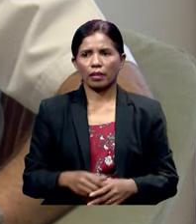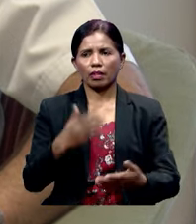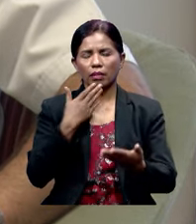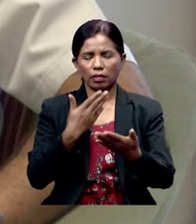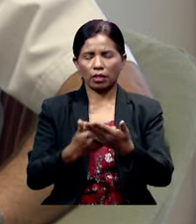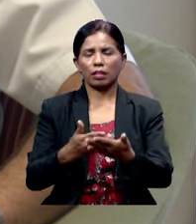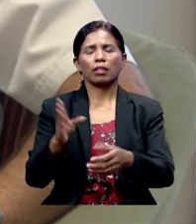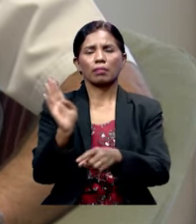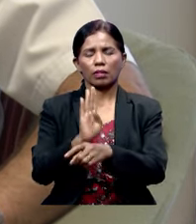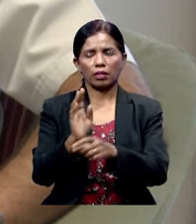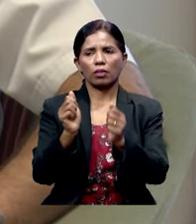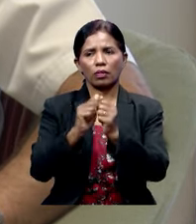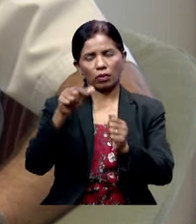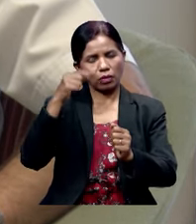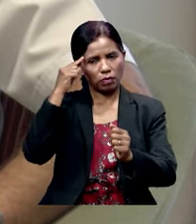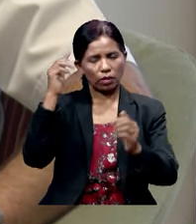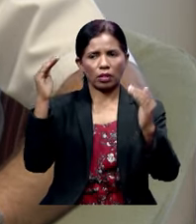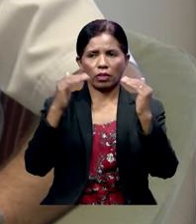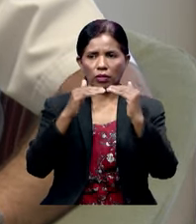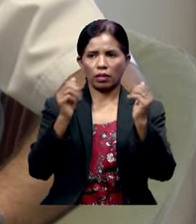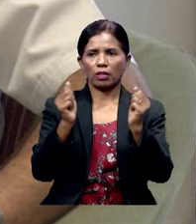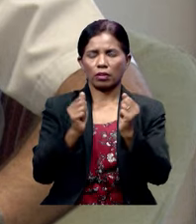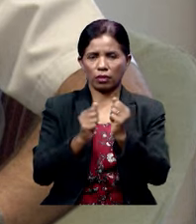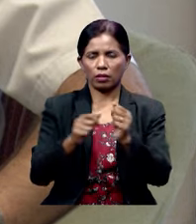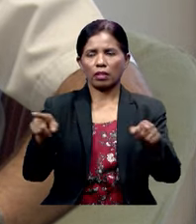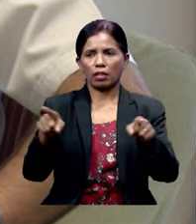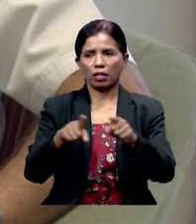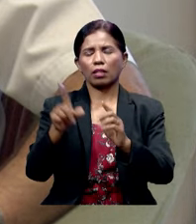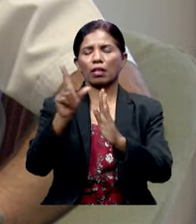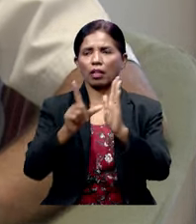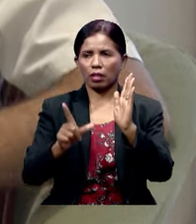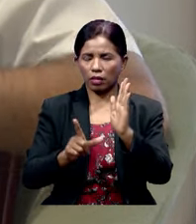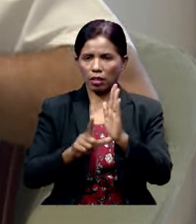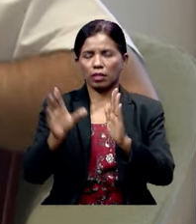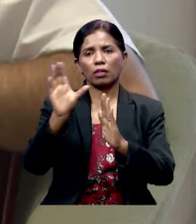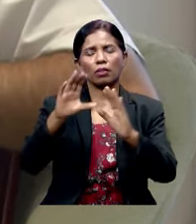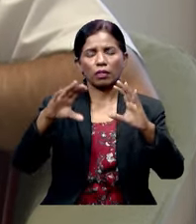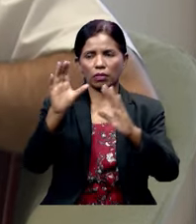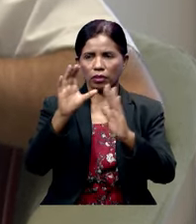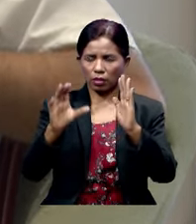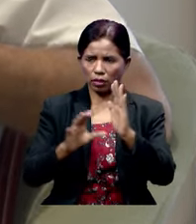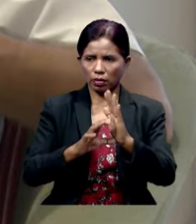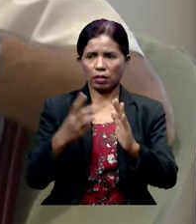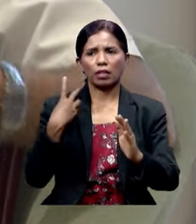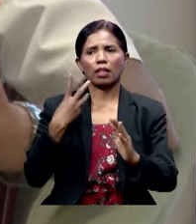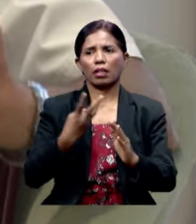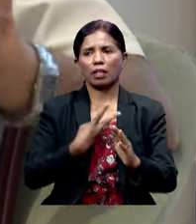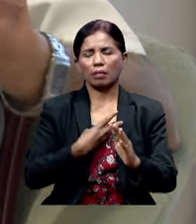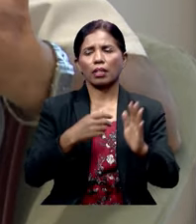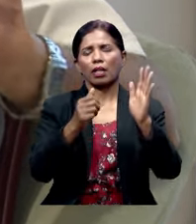governo Aonde encontra coisas que são contrárias às leis à constituição a nossa parte é